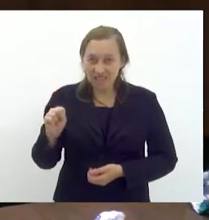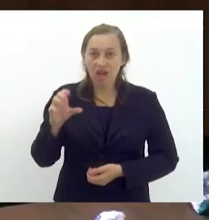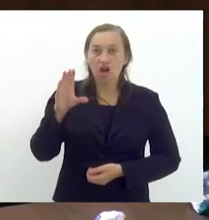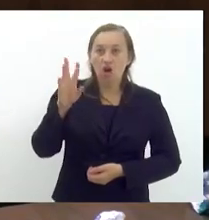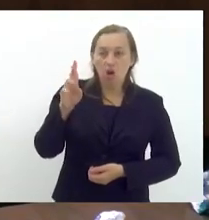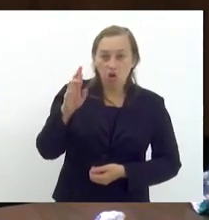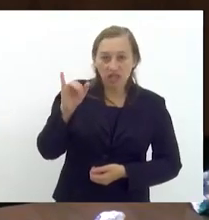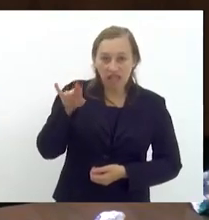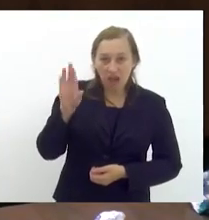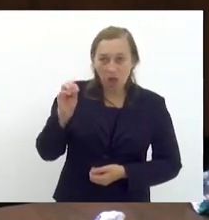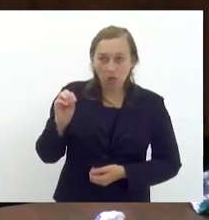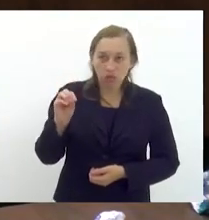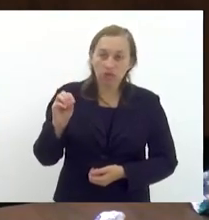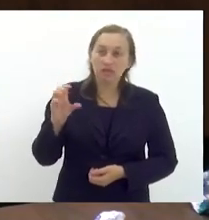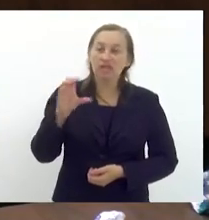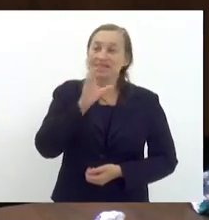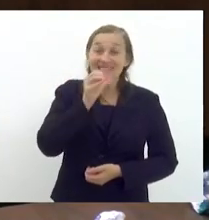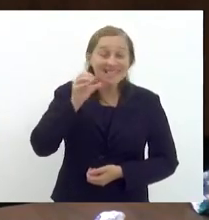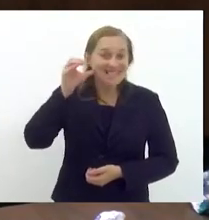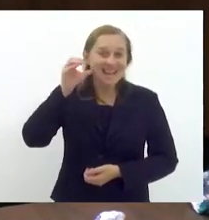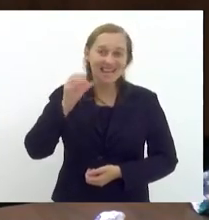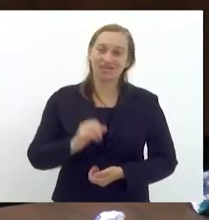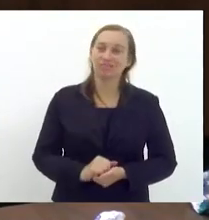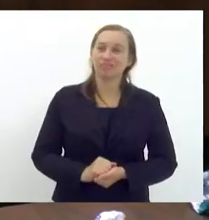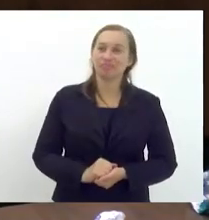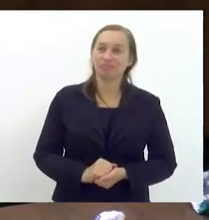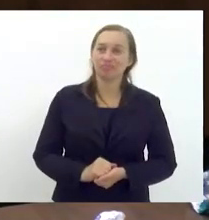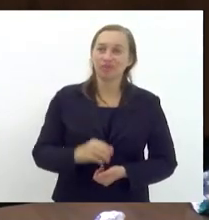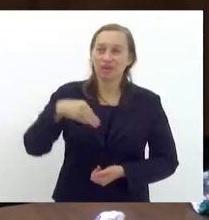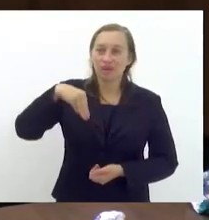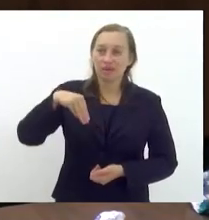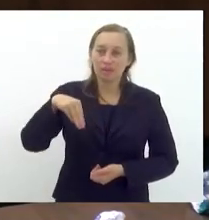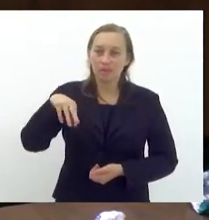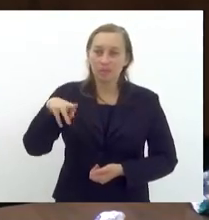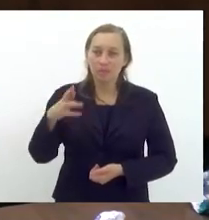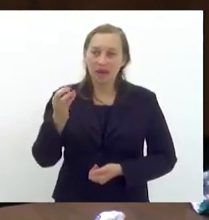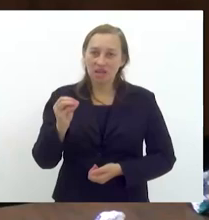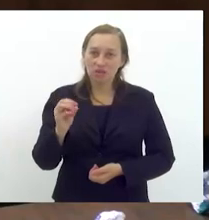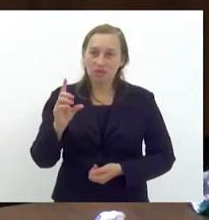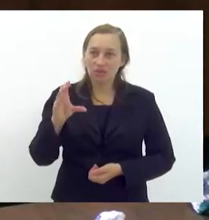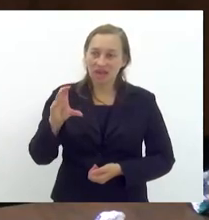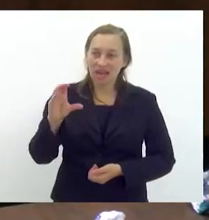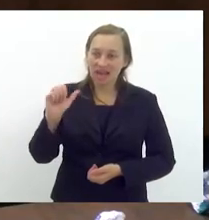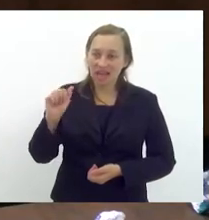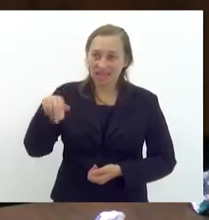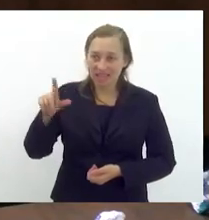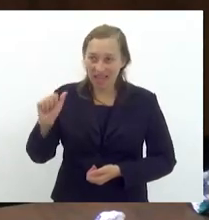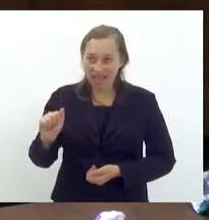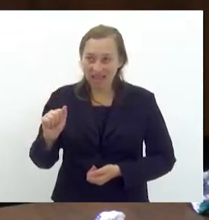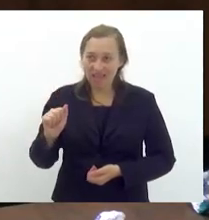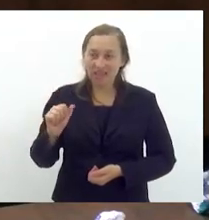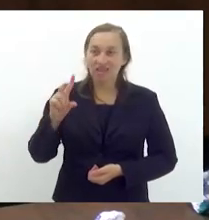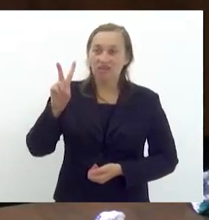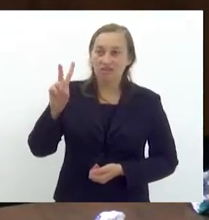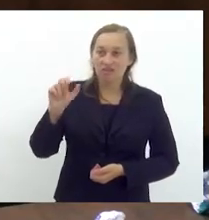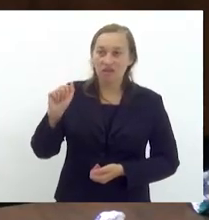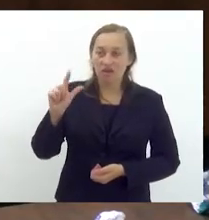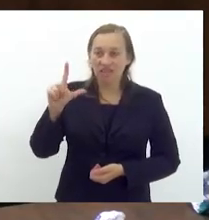Anchieta Célia Jordão Márcio canela Valdecir